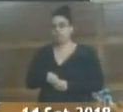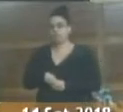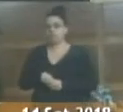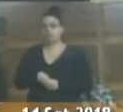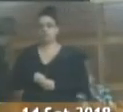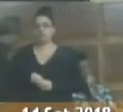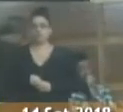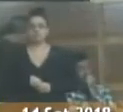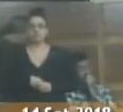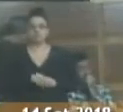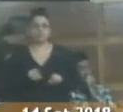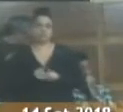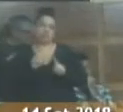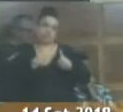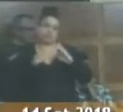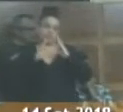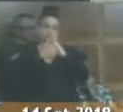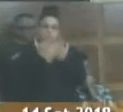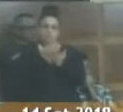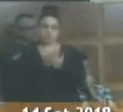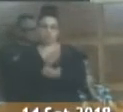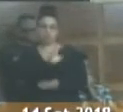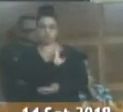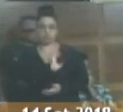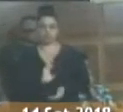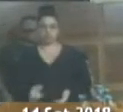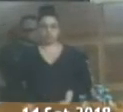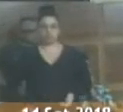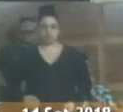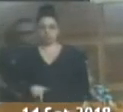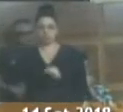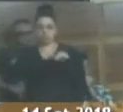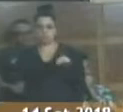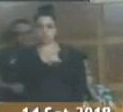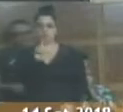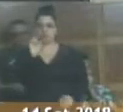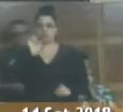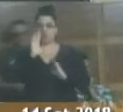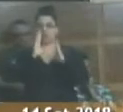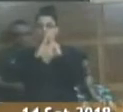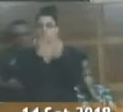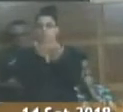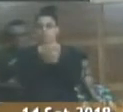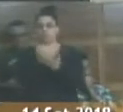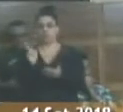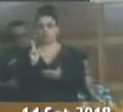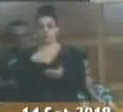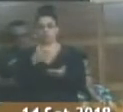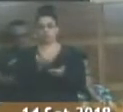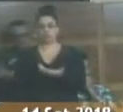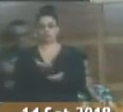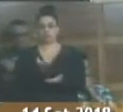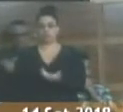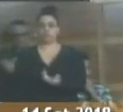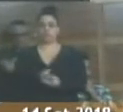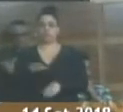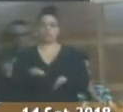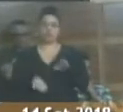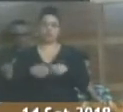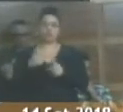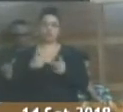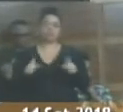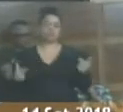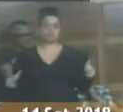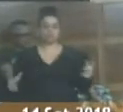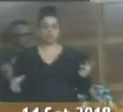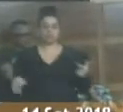um colégio estadual do Rio de Janeiro, não é uma escola, é um colégio. Mas a gente não tem nenhum